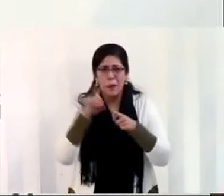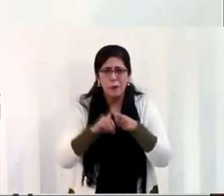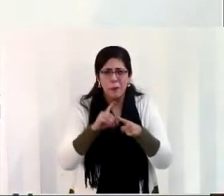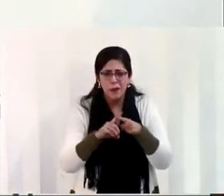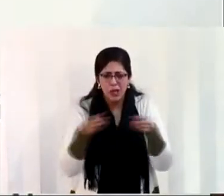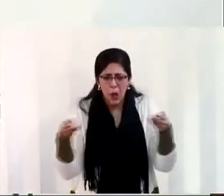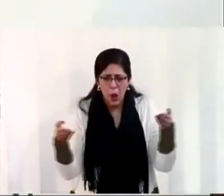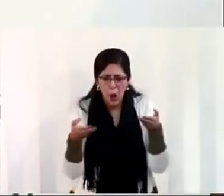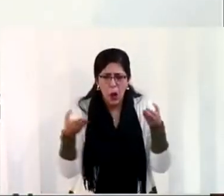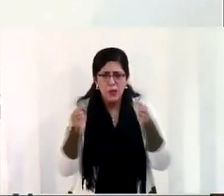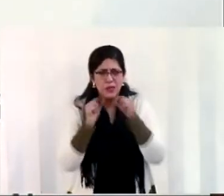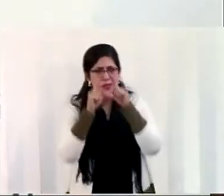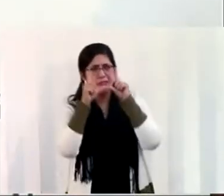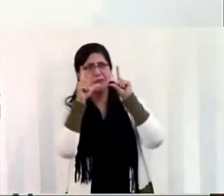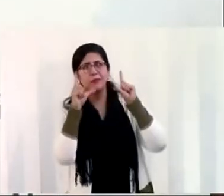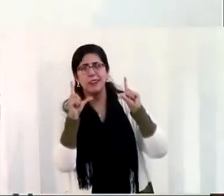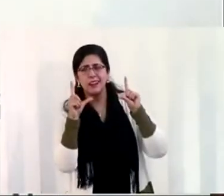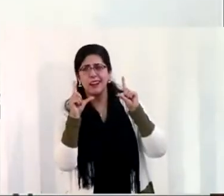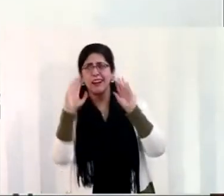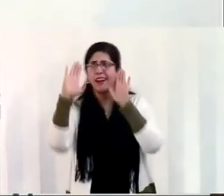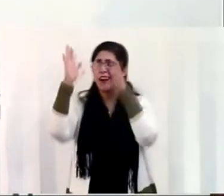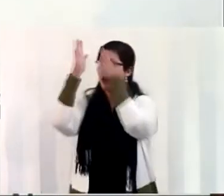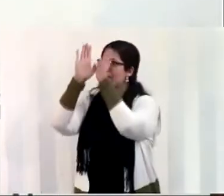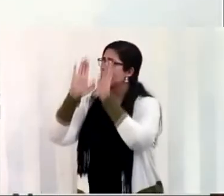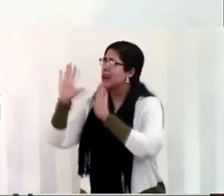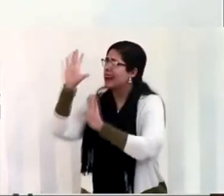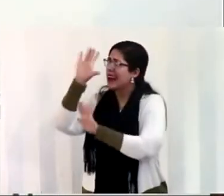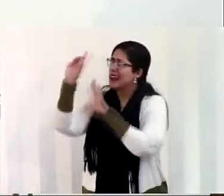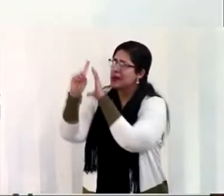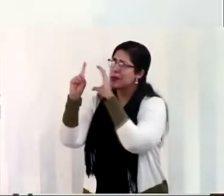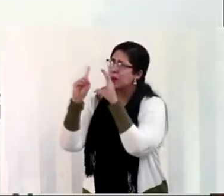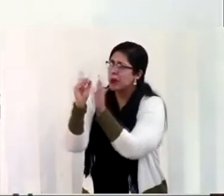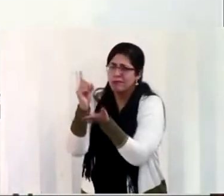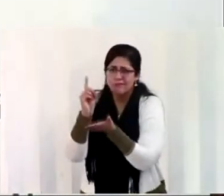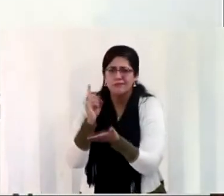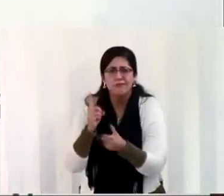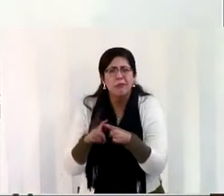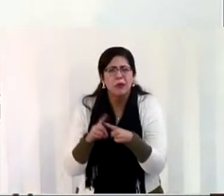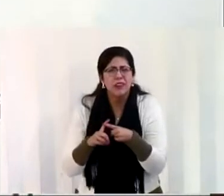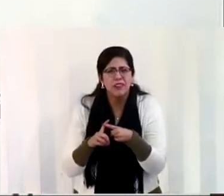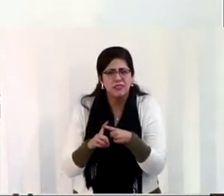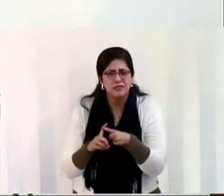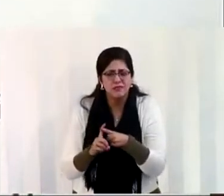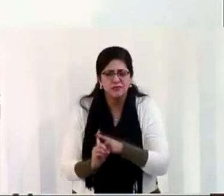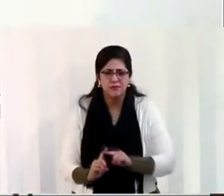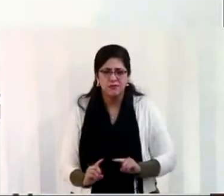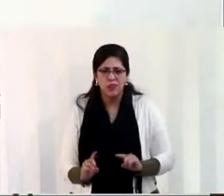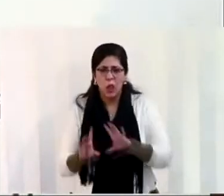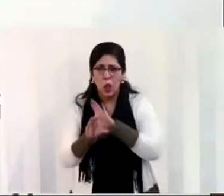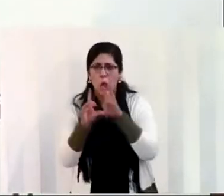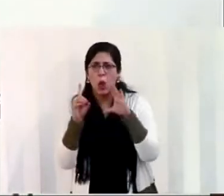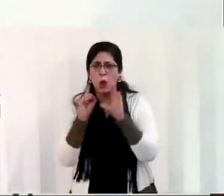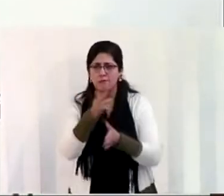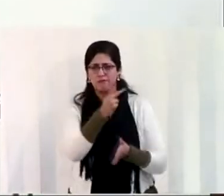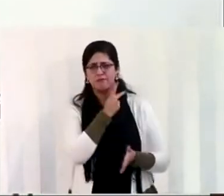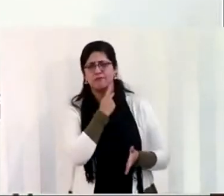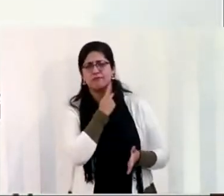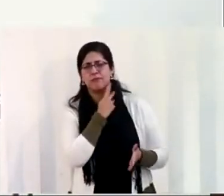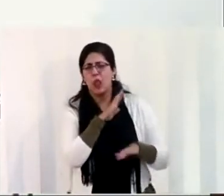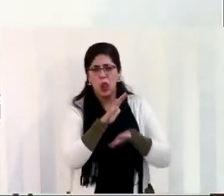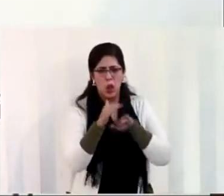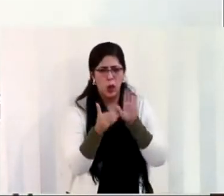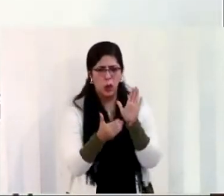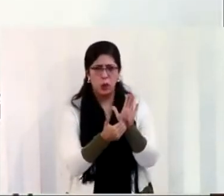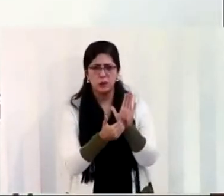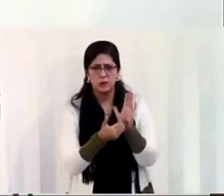manhã adorando a Deus num culto público, um culto cristão, um culto reformado, teorreferente, baseado